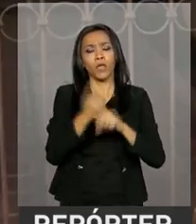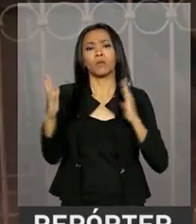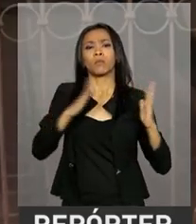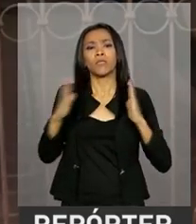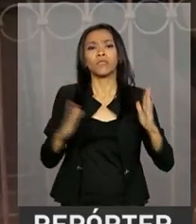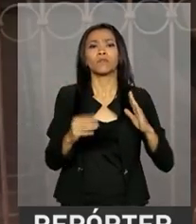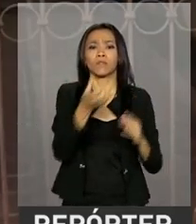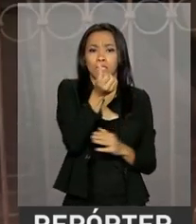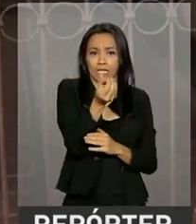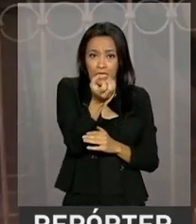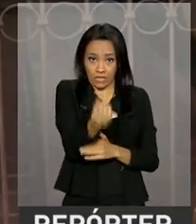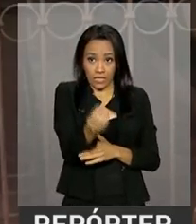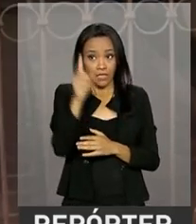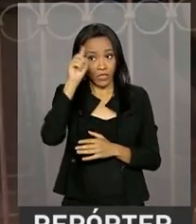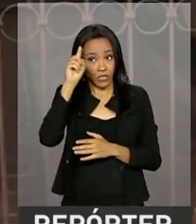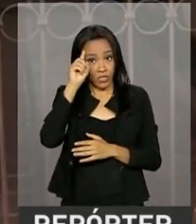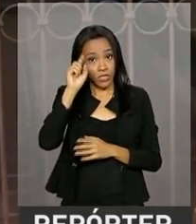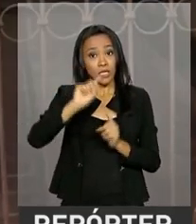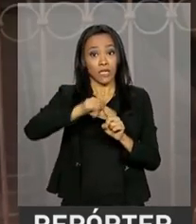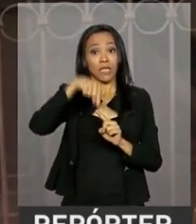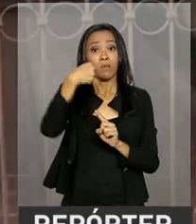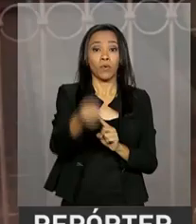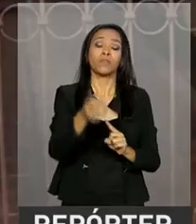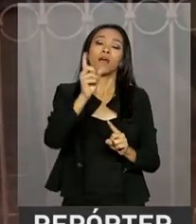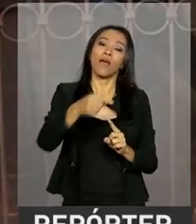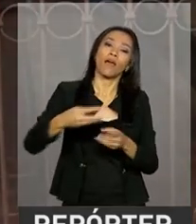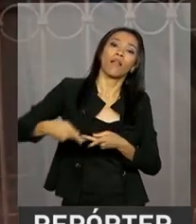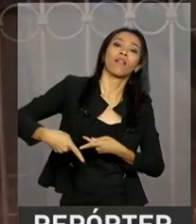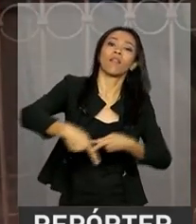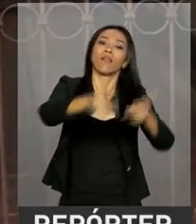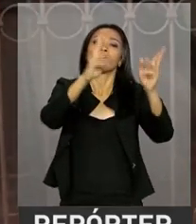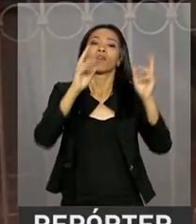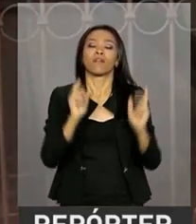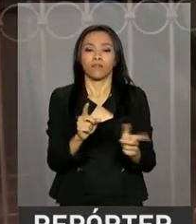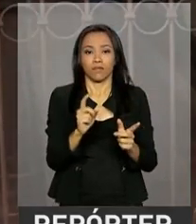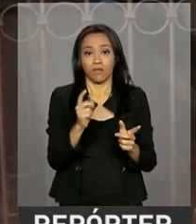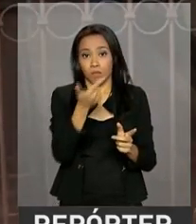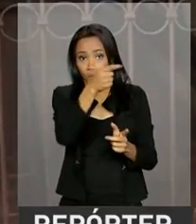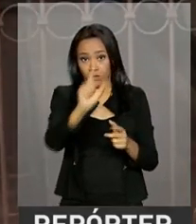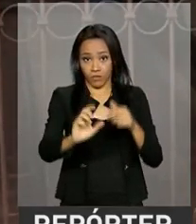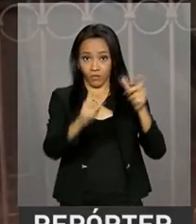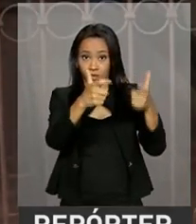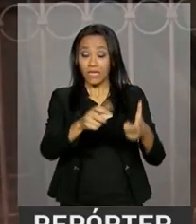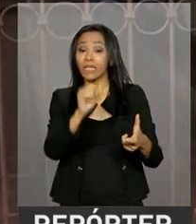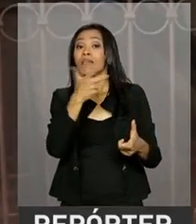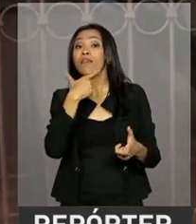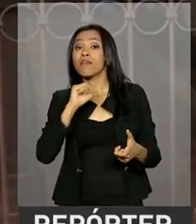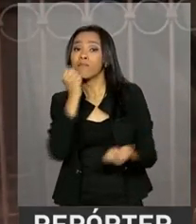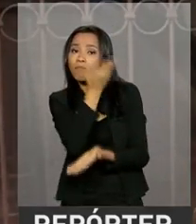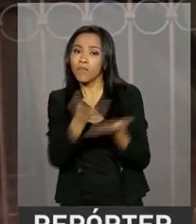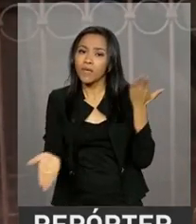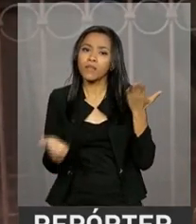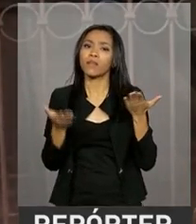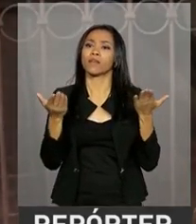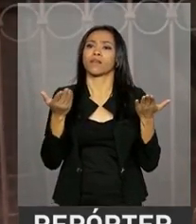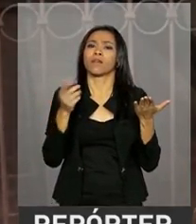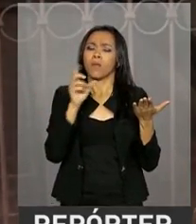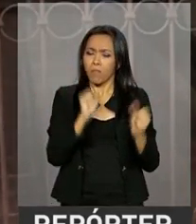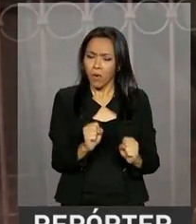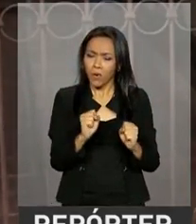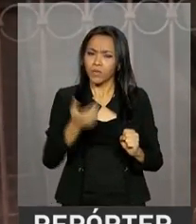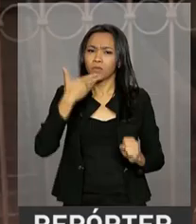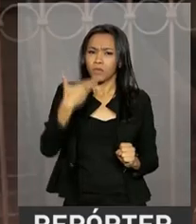dias após esse prazo são encaminhados ao órgão emissor em perder o documento fora do domicílio onde reside pode